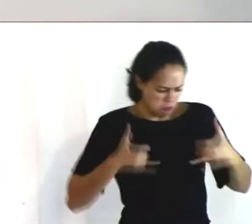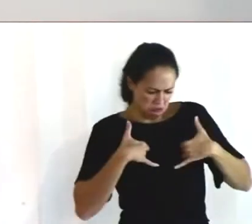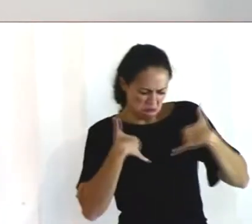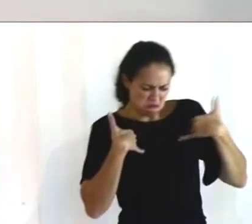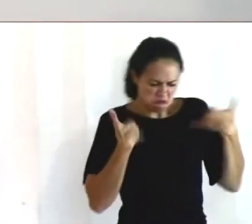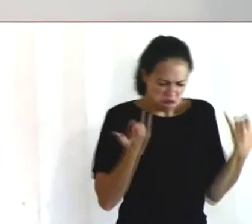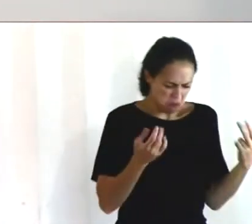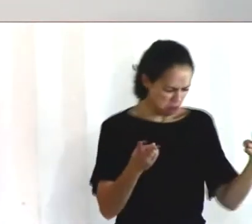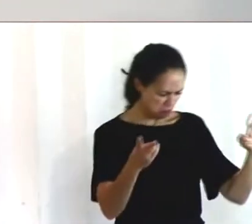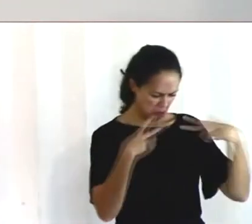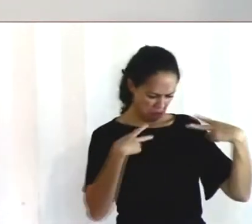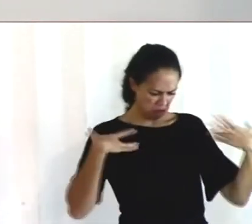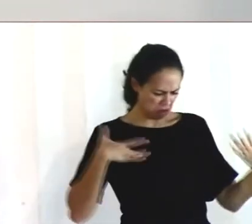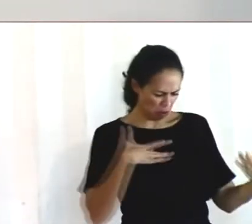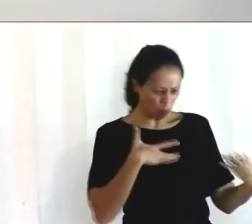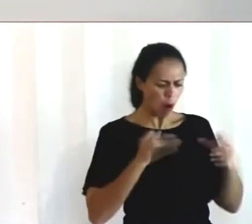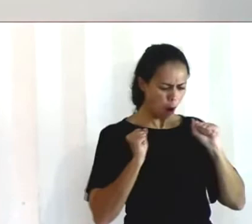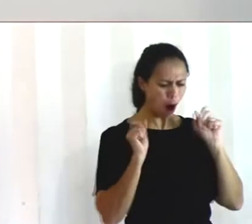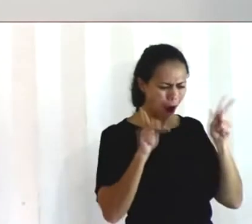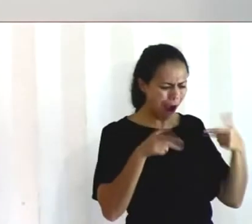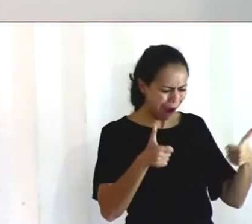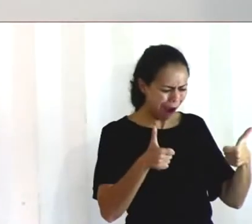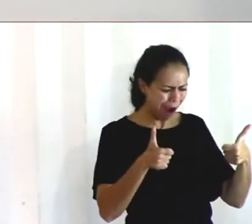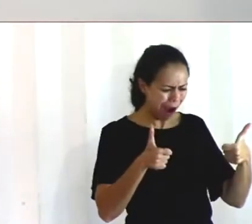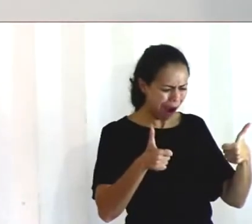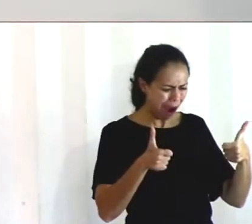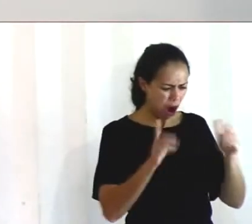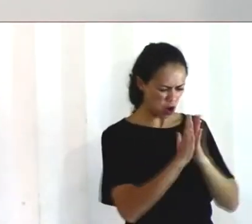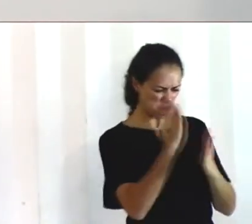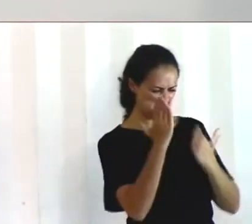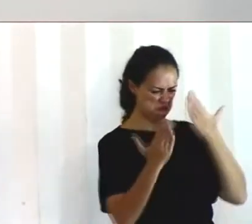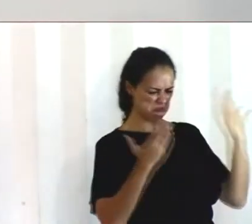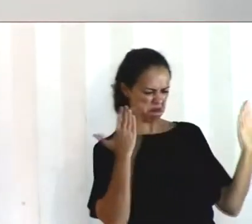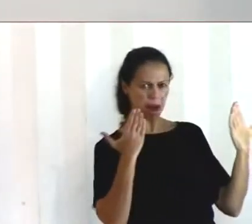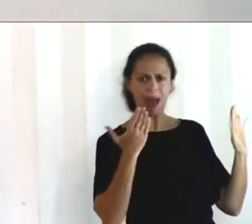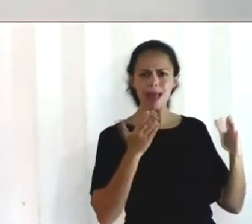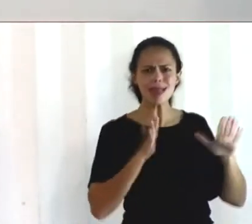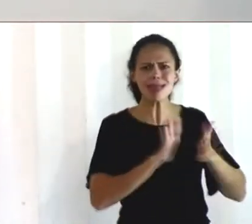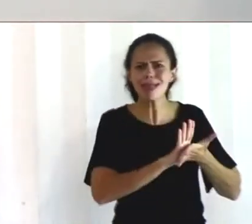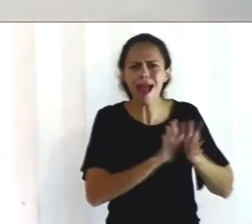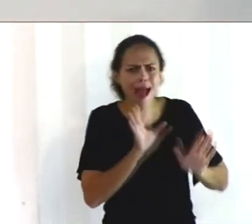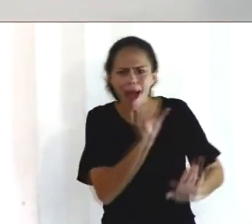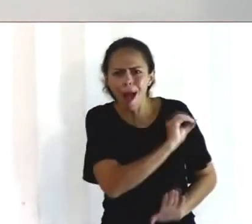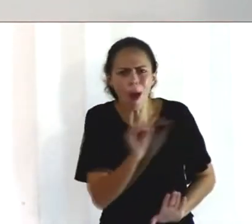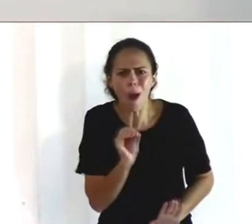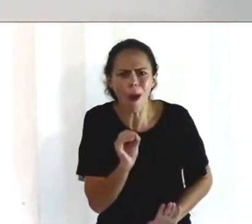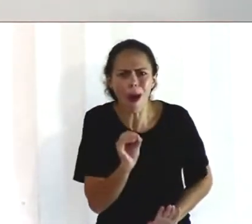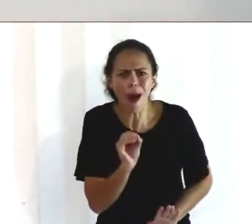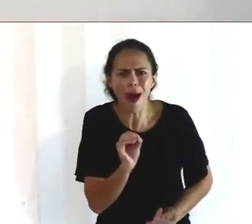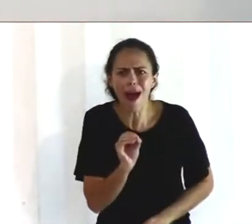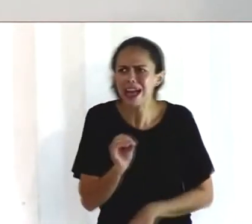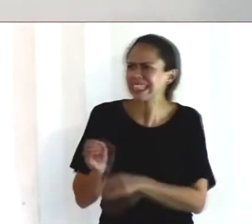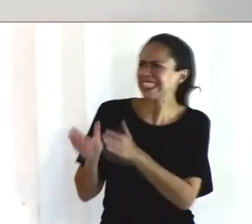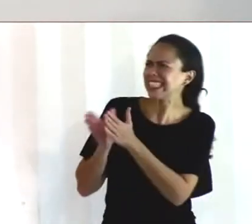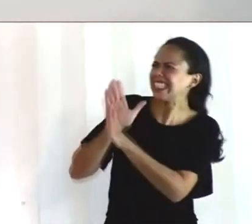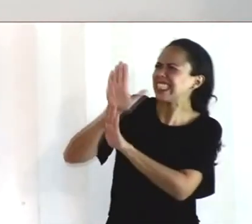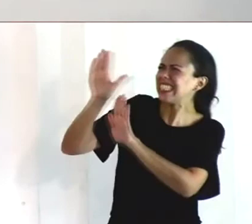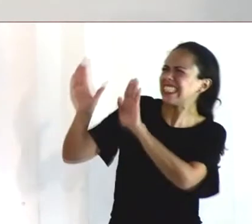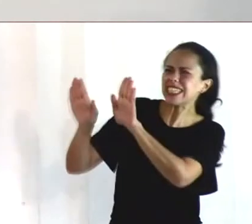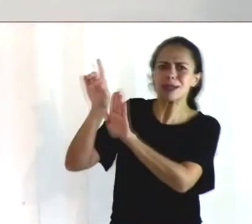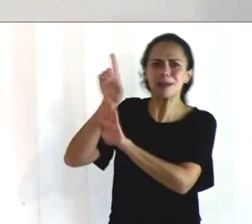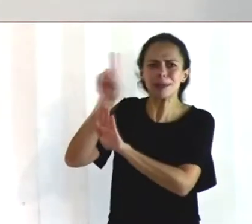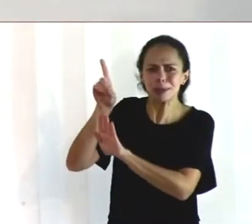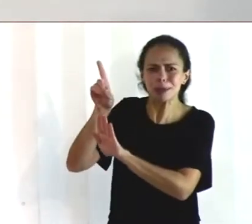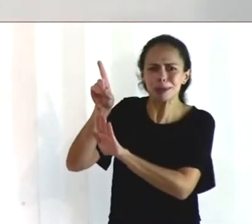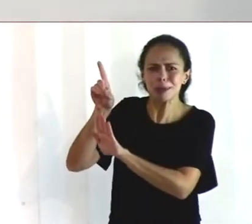que ele ainda precisa viver. E se esse tempo for abreviado, mais cedo ele estará na vida eterna,